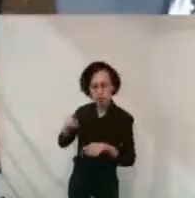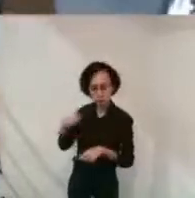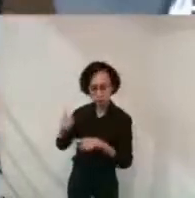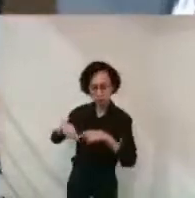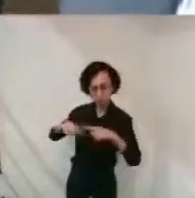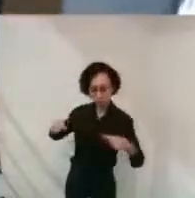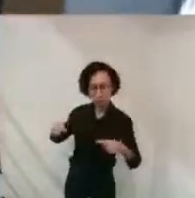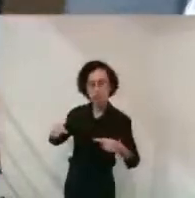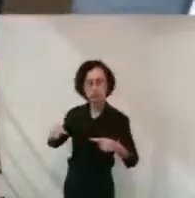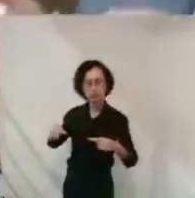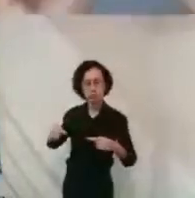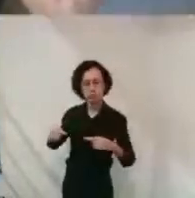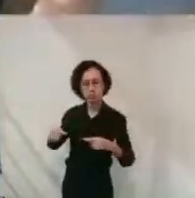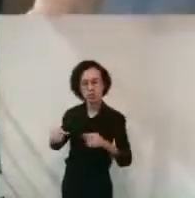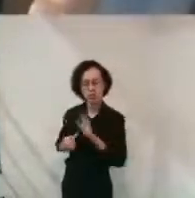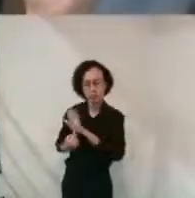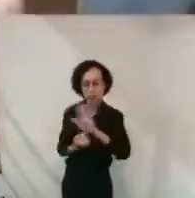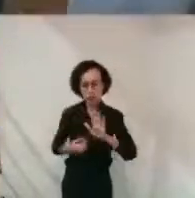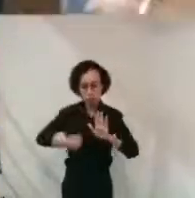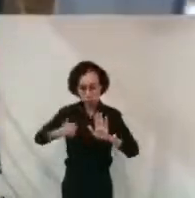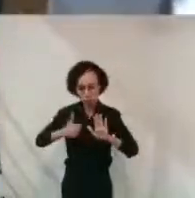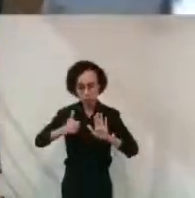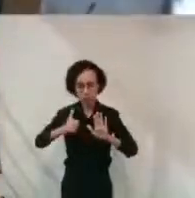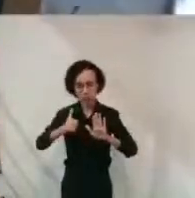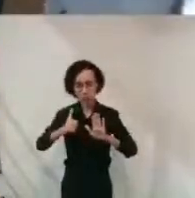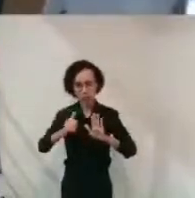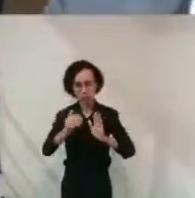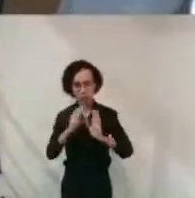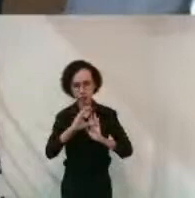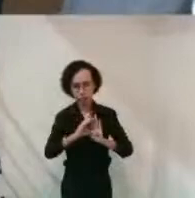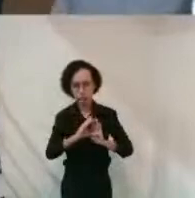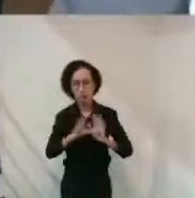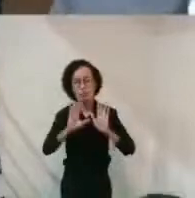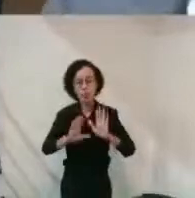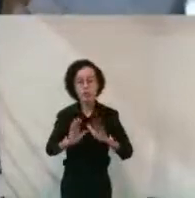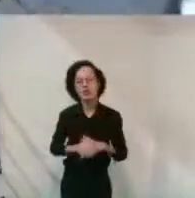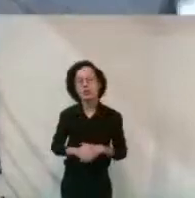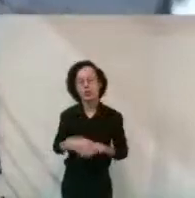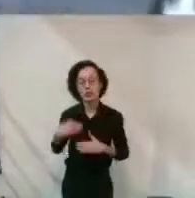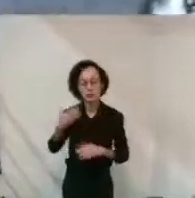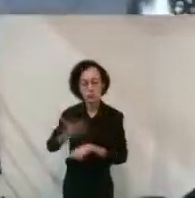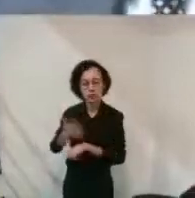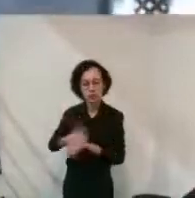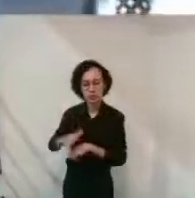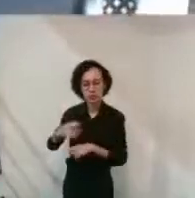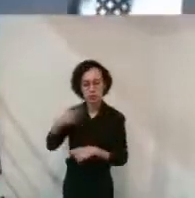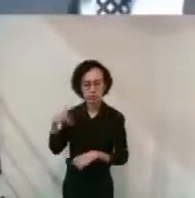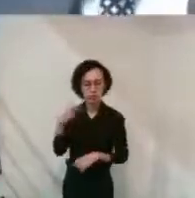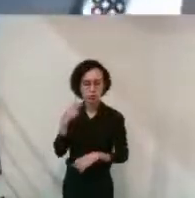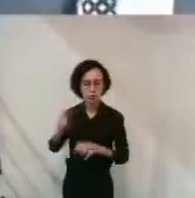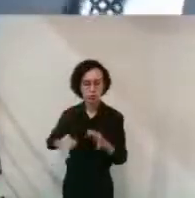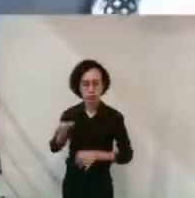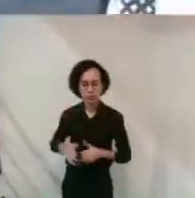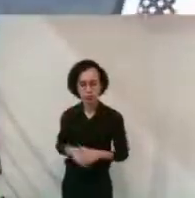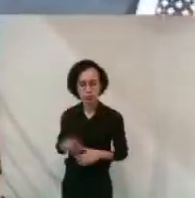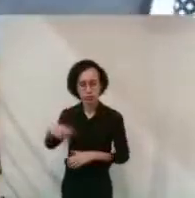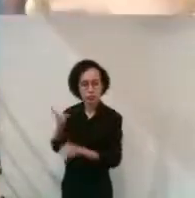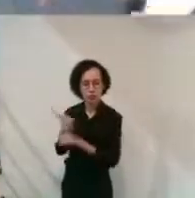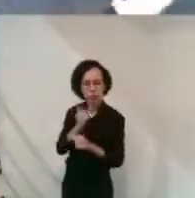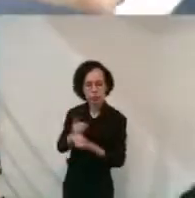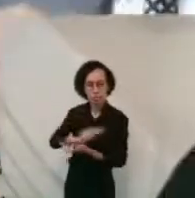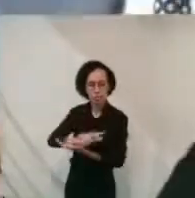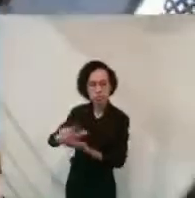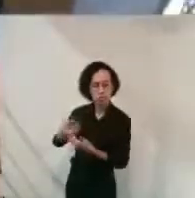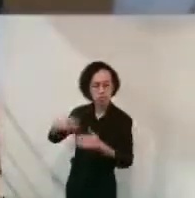doutor Tiago apresentou o primeiro capítulo, é um material relacionado à prática do promotor de justiça. Ali eles vão encontrar modelos,